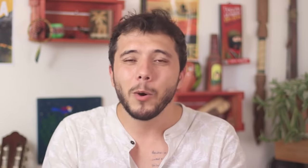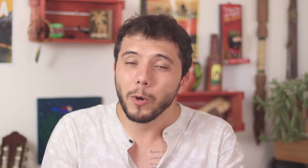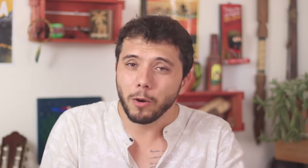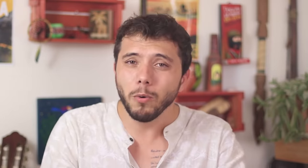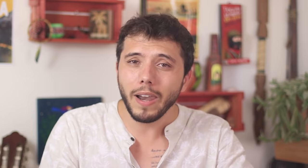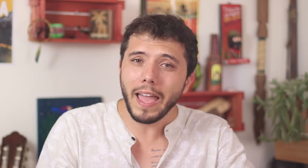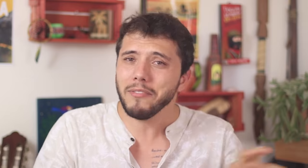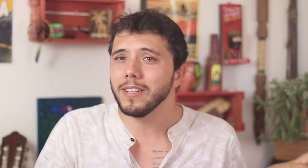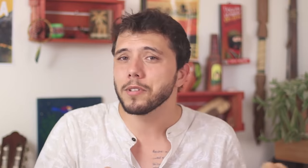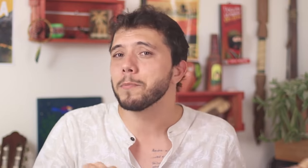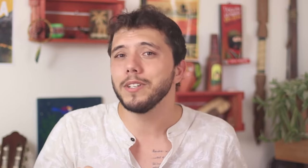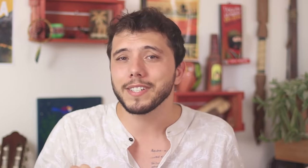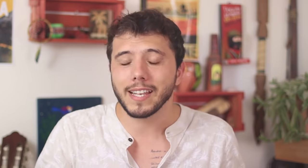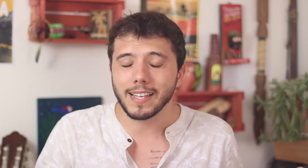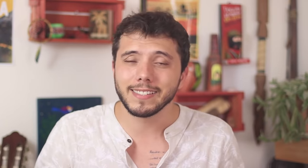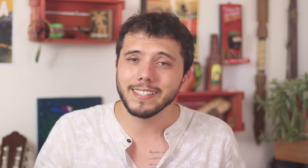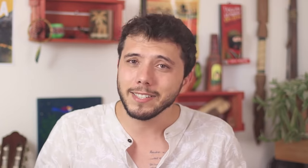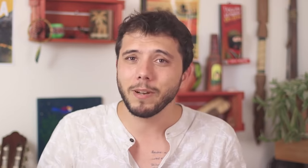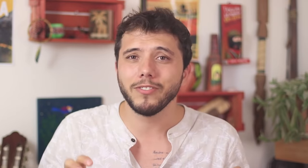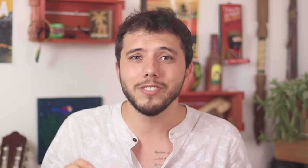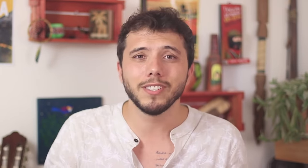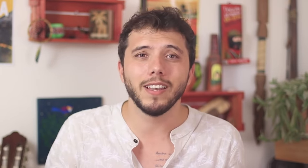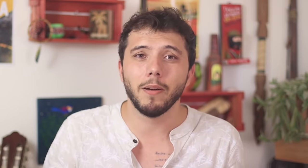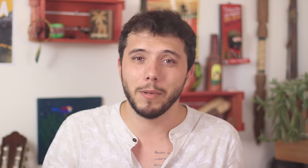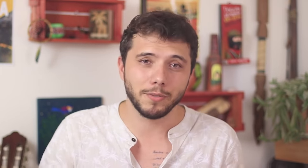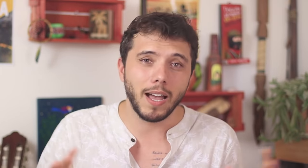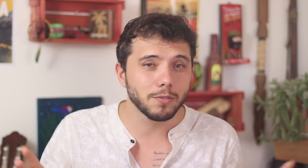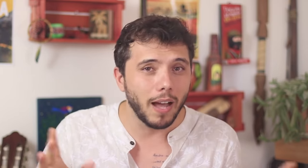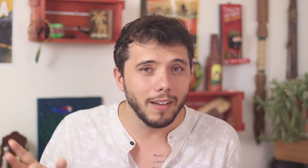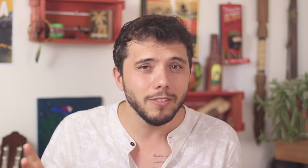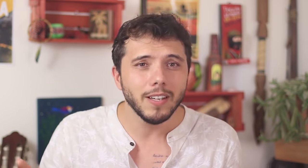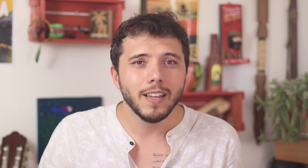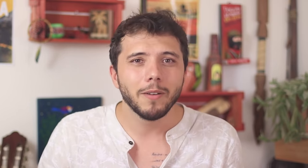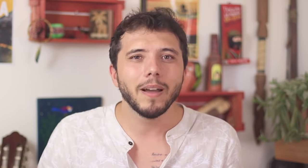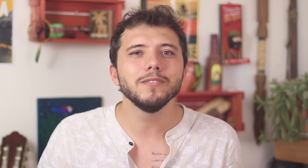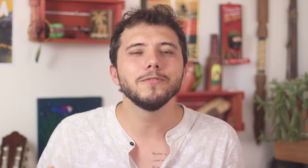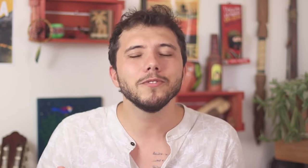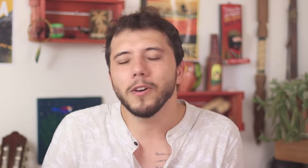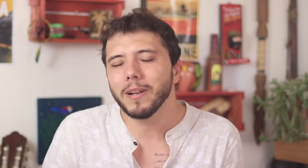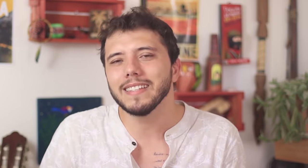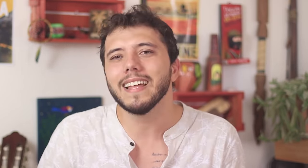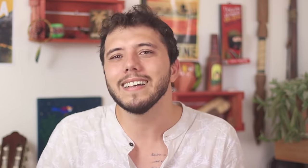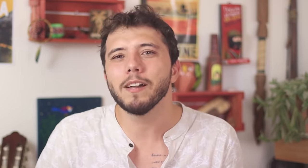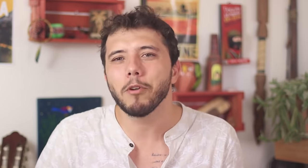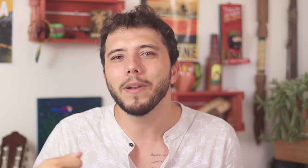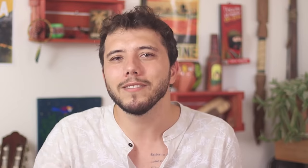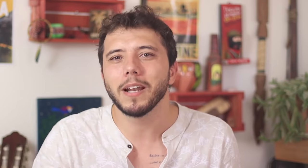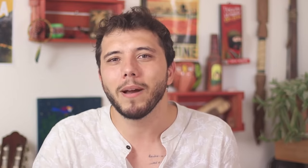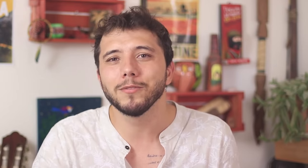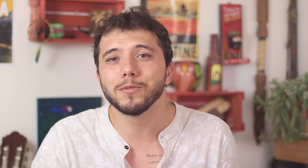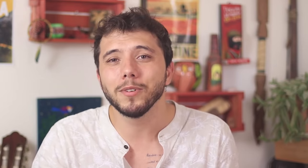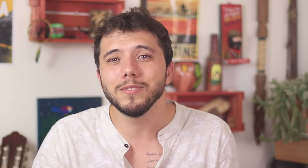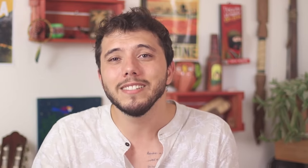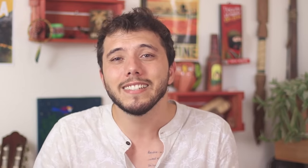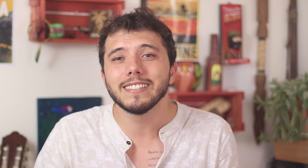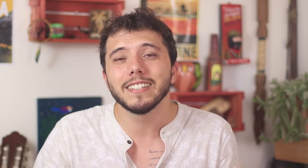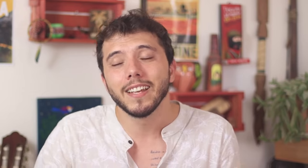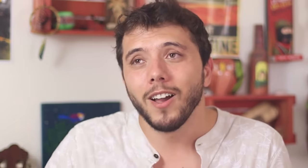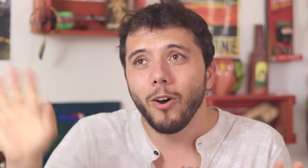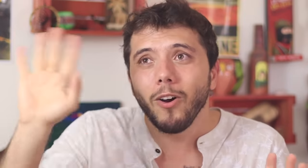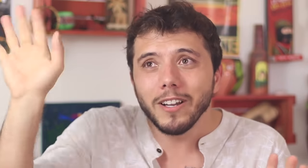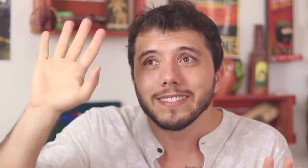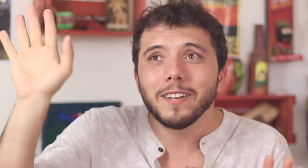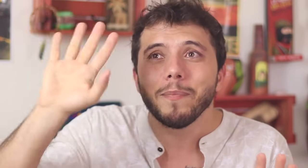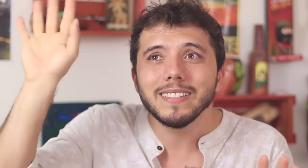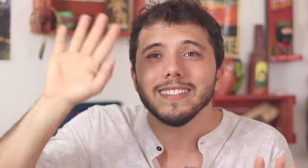dele foi um recurso leve nas suas políticas assassinas para fingir que ele é uma pessoa razoável mas no fundo foi para tentar se apropriar do trabalho dos outros